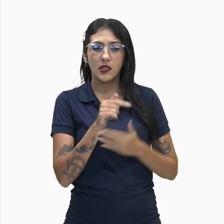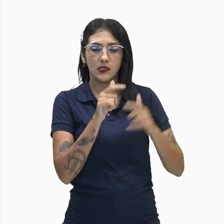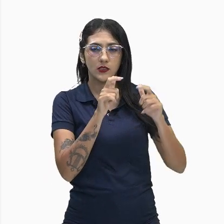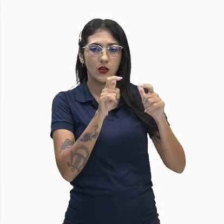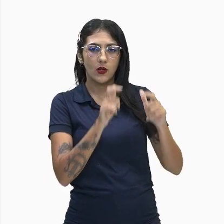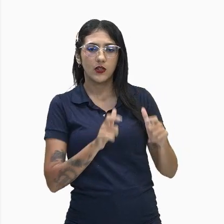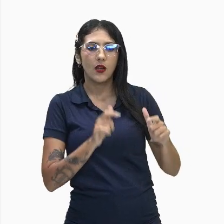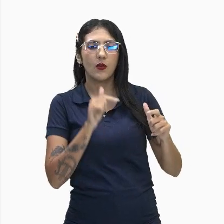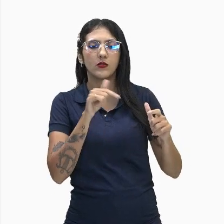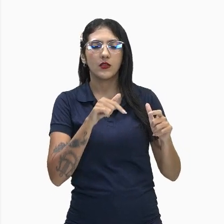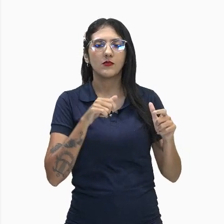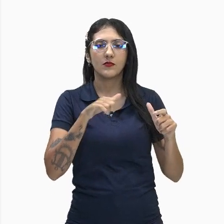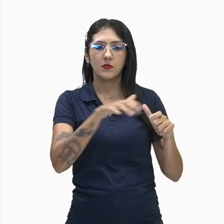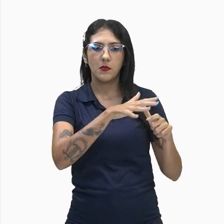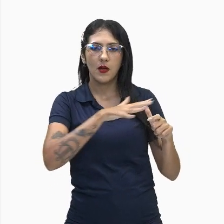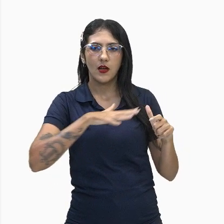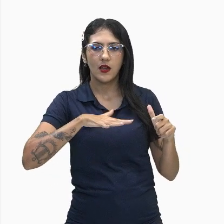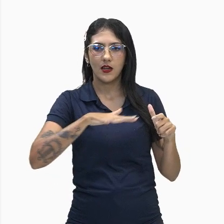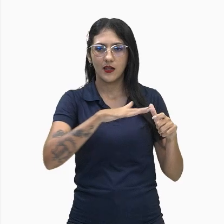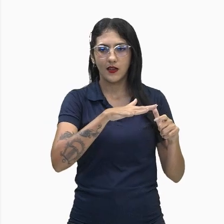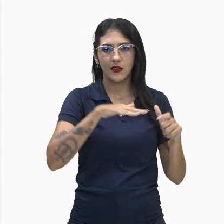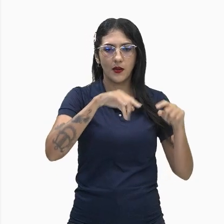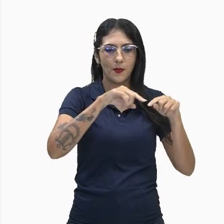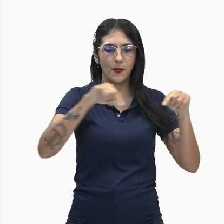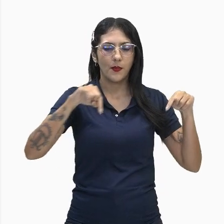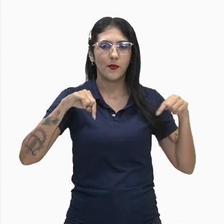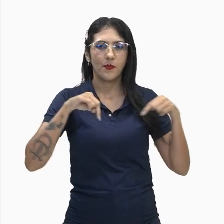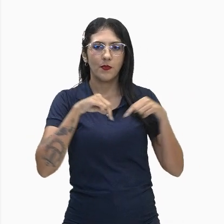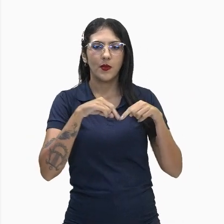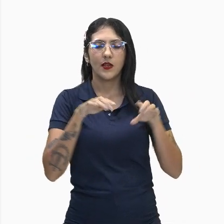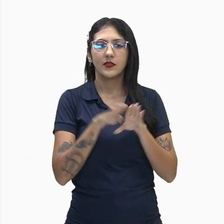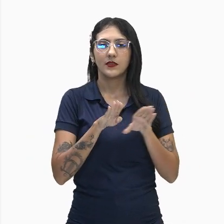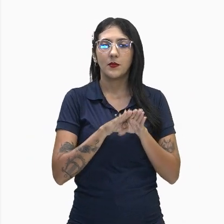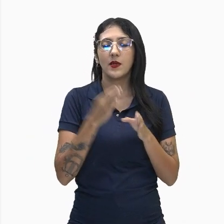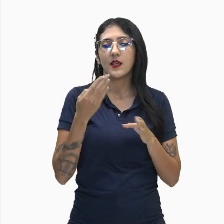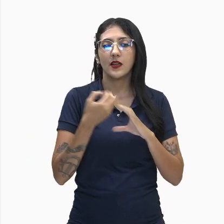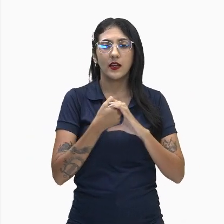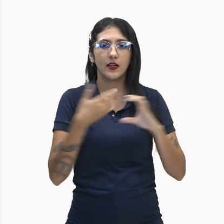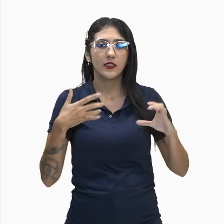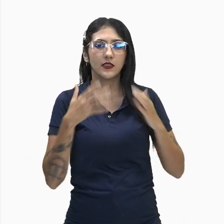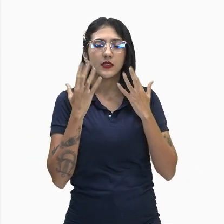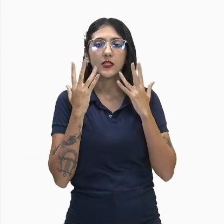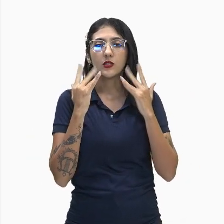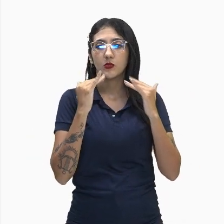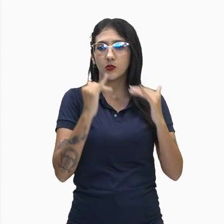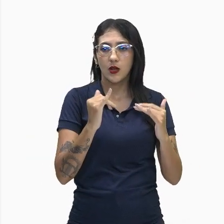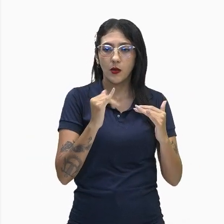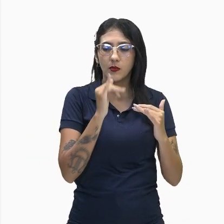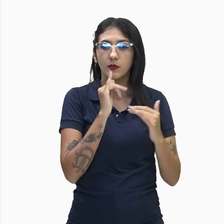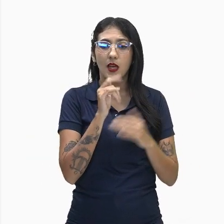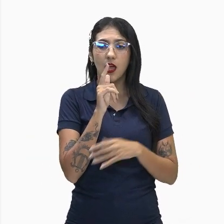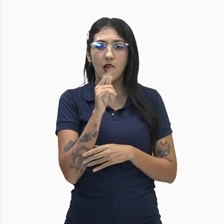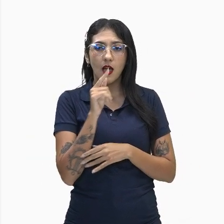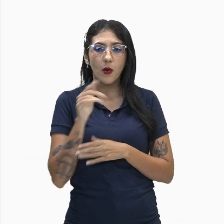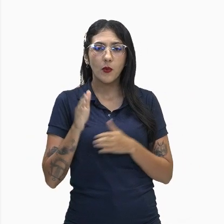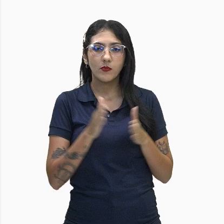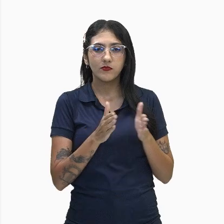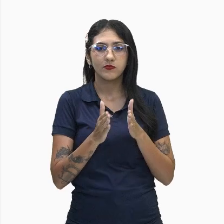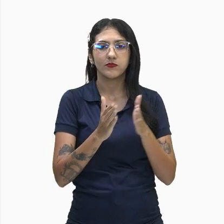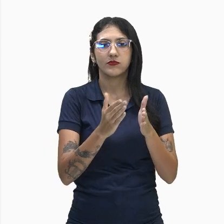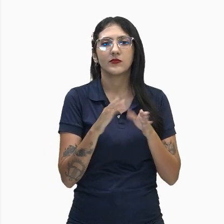é um espaço territorial e seus recursos ambientais, incluindo as águas jurisdicionais